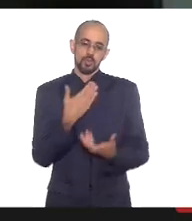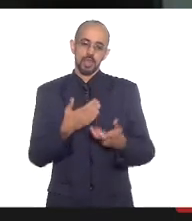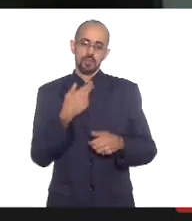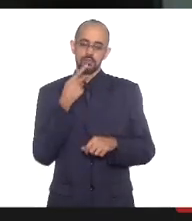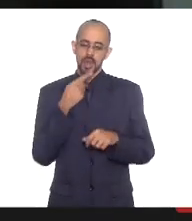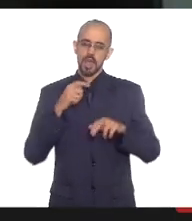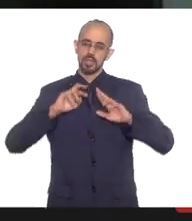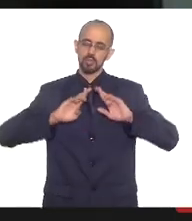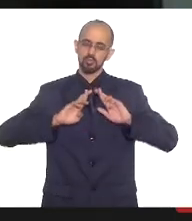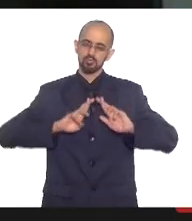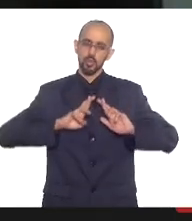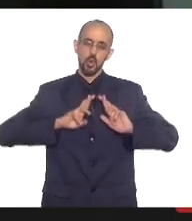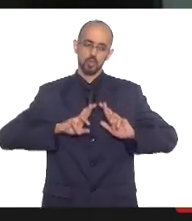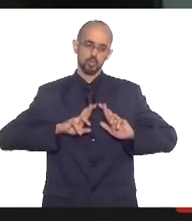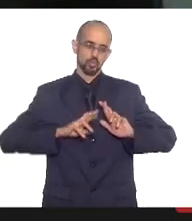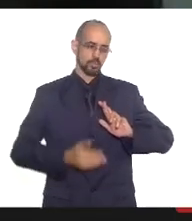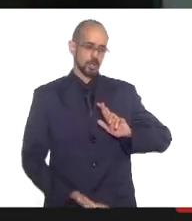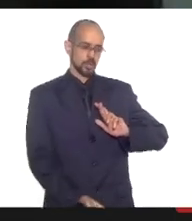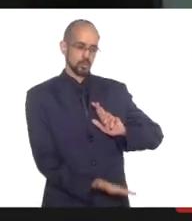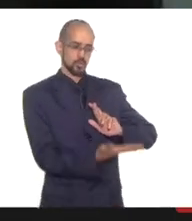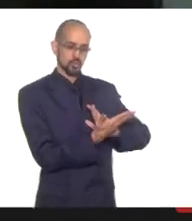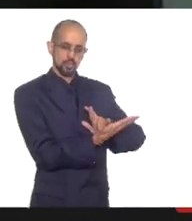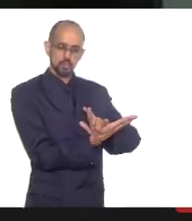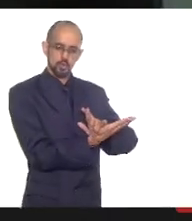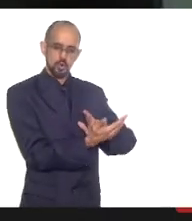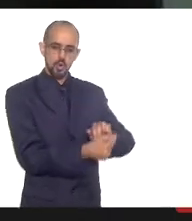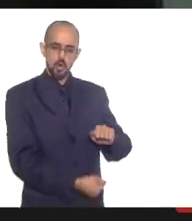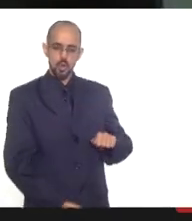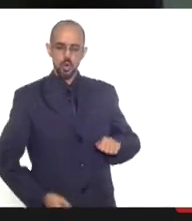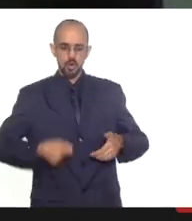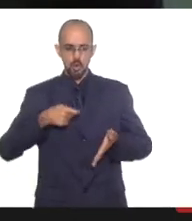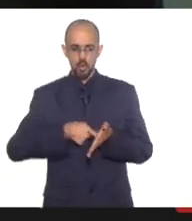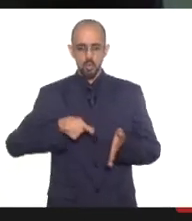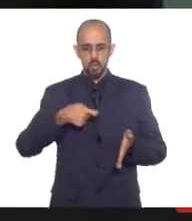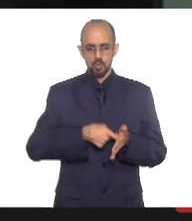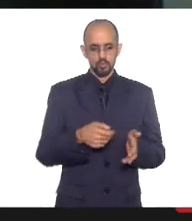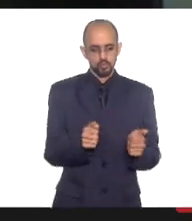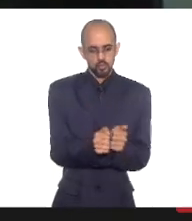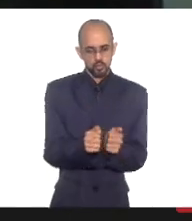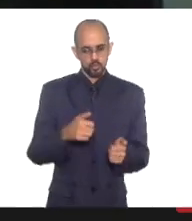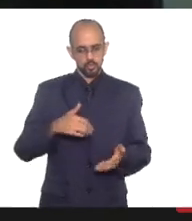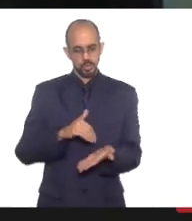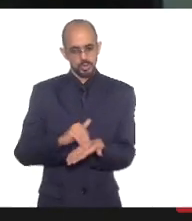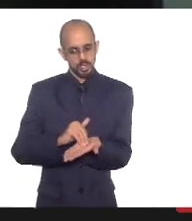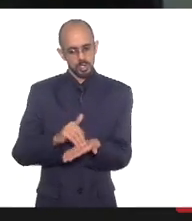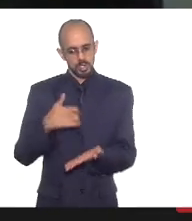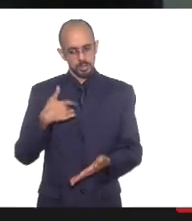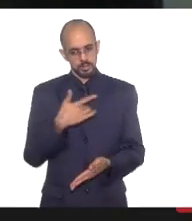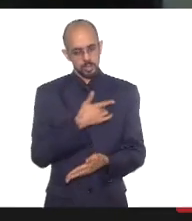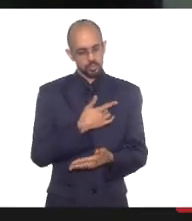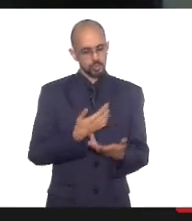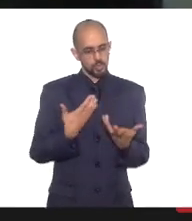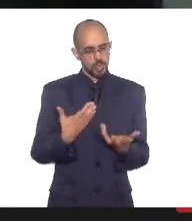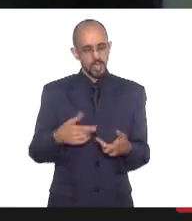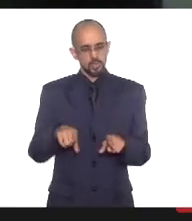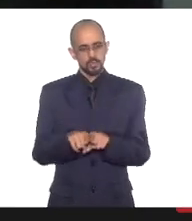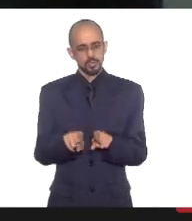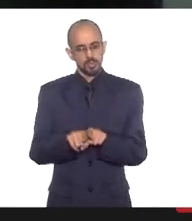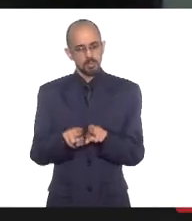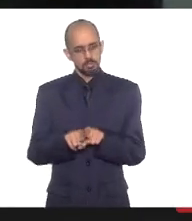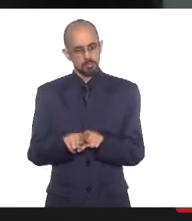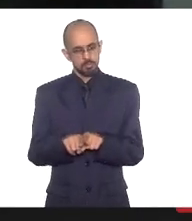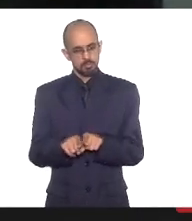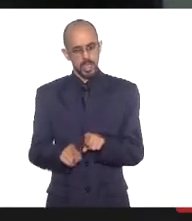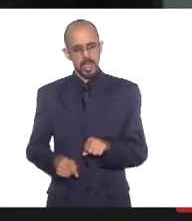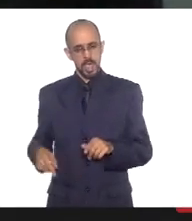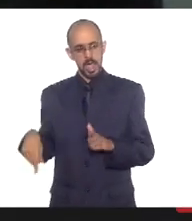dizer que torço muito pela gestão do Senhor à frente da Secretaria de Saúde e eu queria me assenhorar tanto da